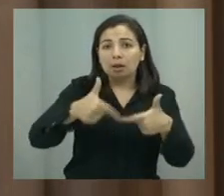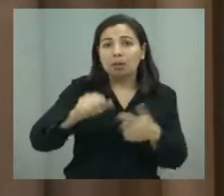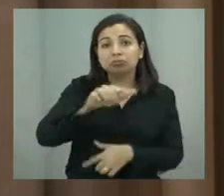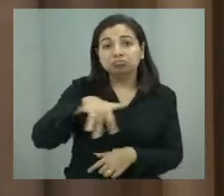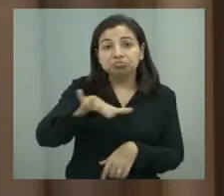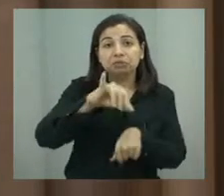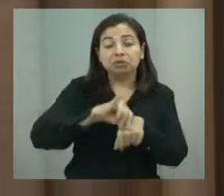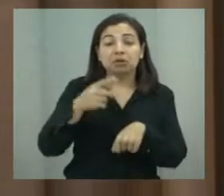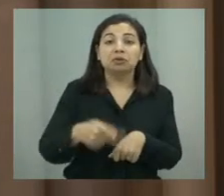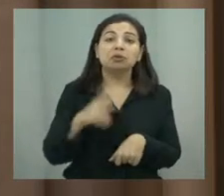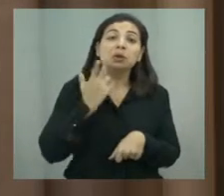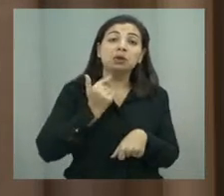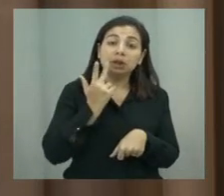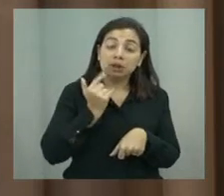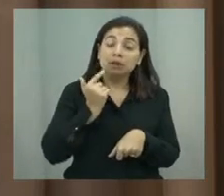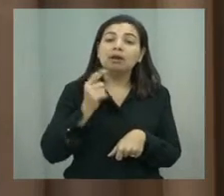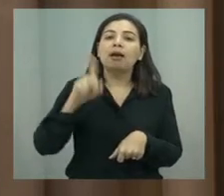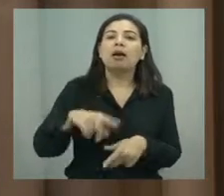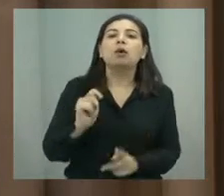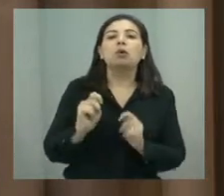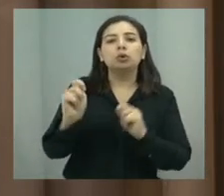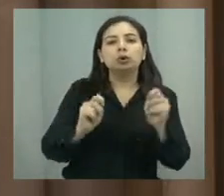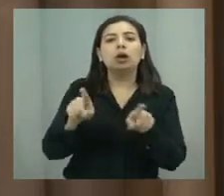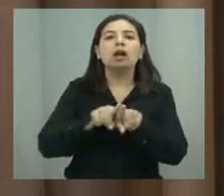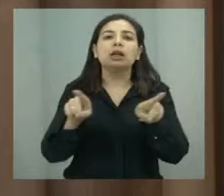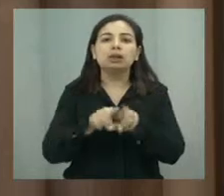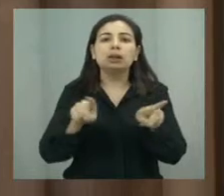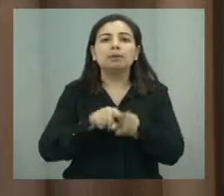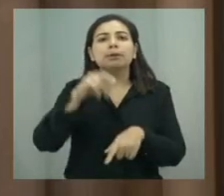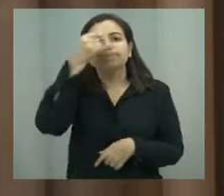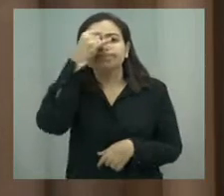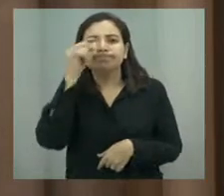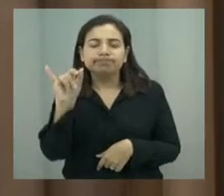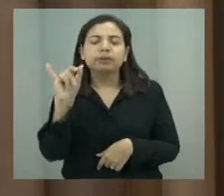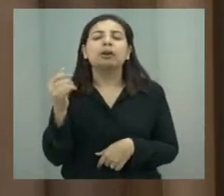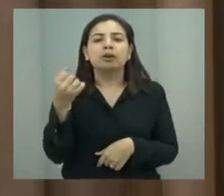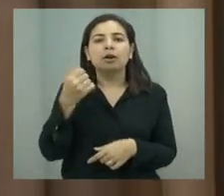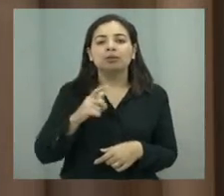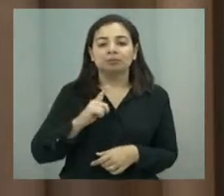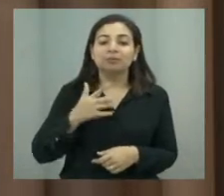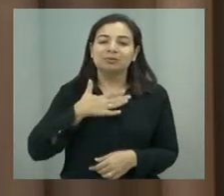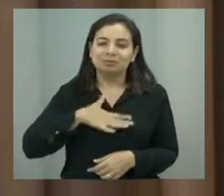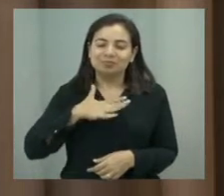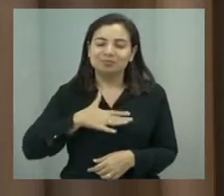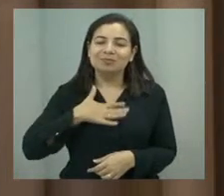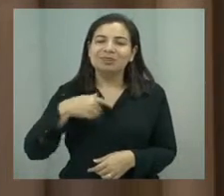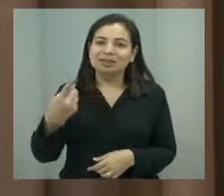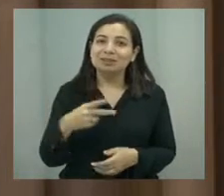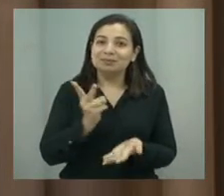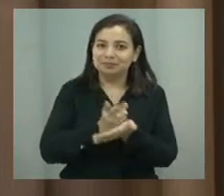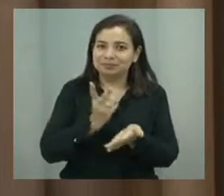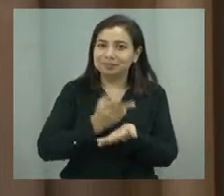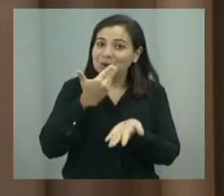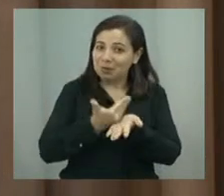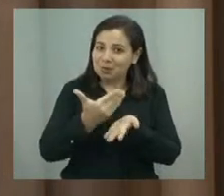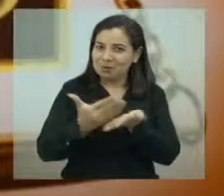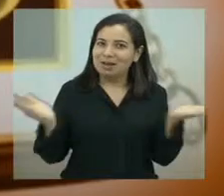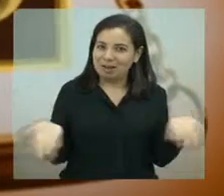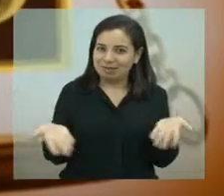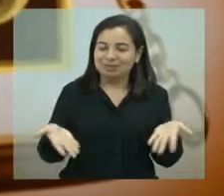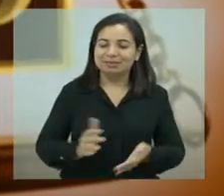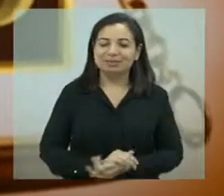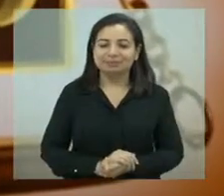de Fortaleza para controlar e combater esse tipo de agressão. Não sai daí, porque o nosso encontro está começando